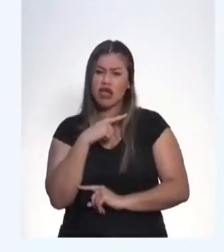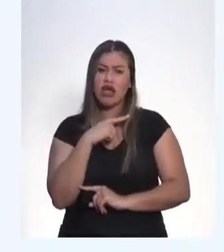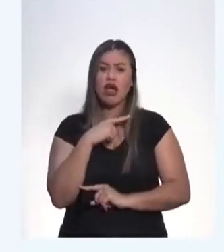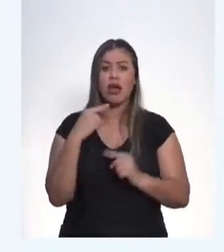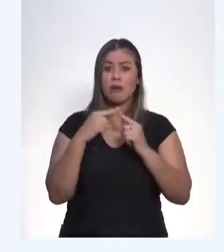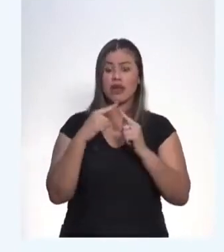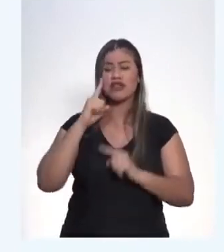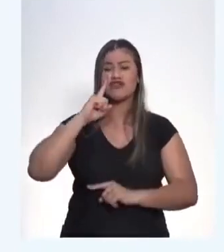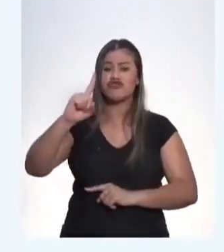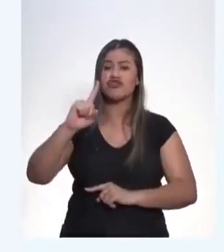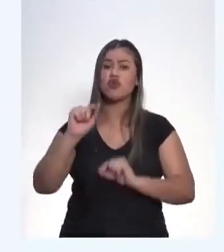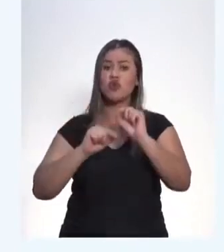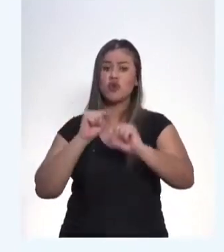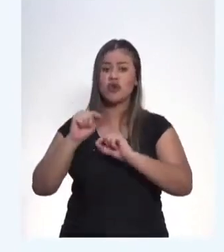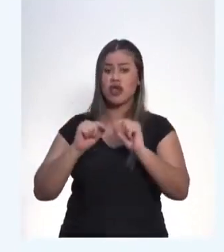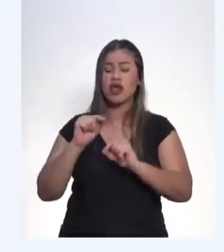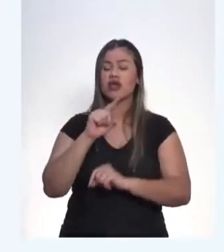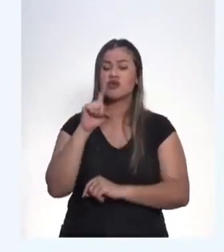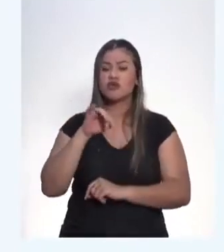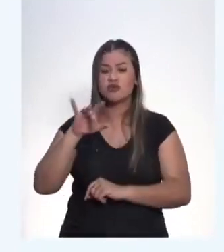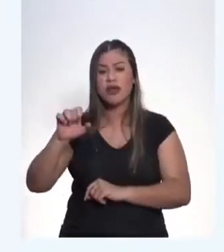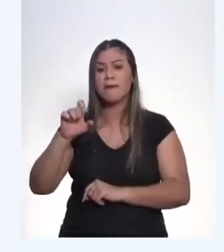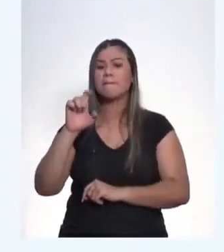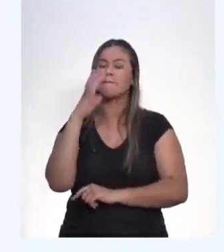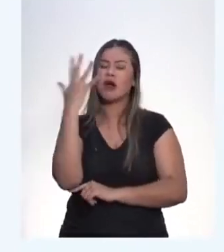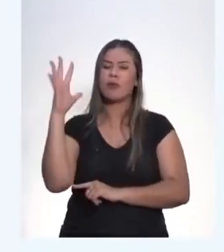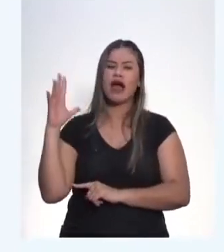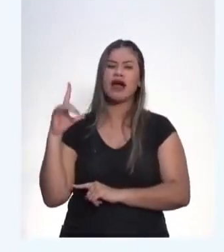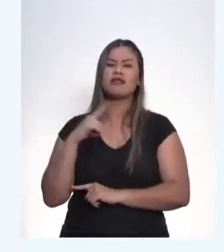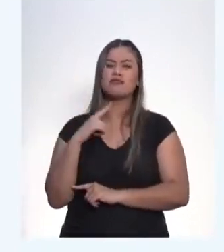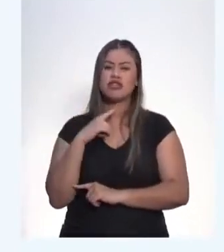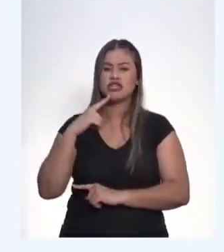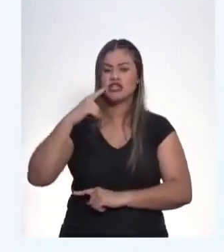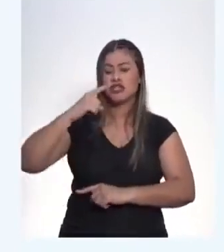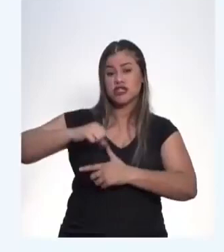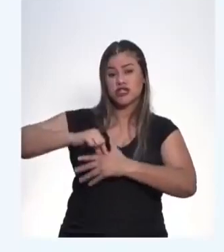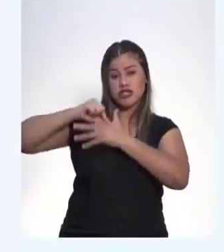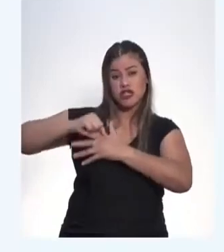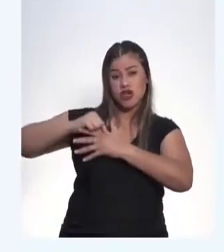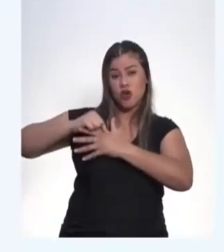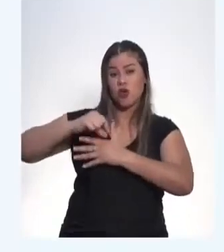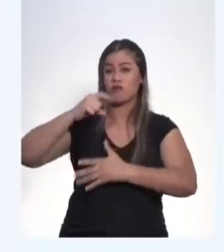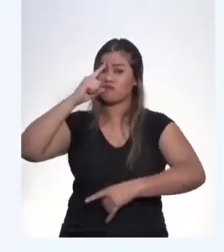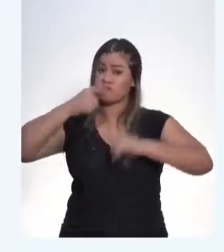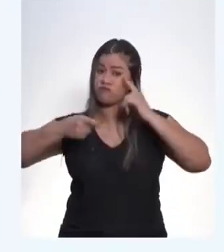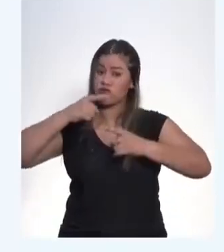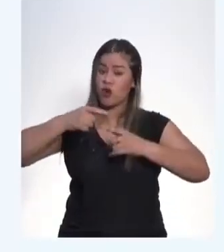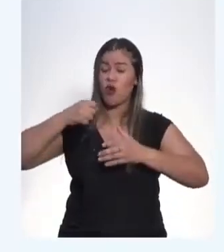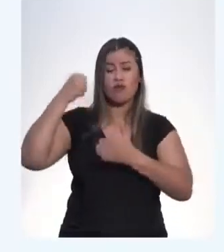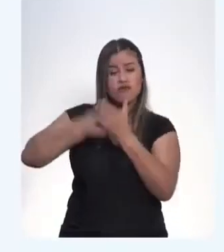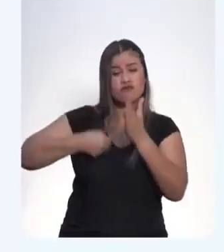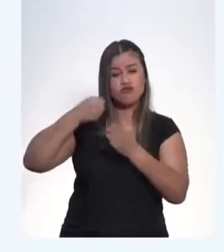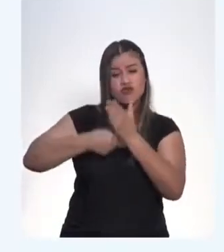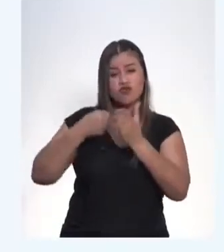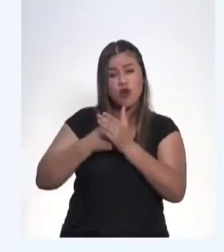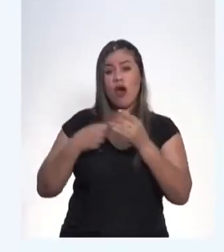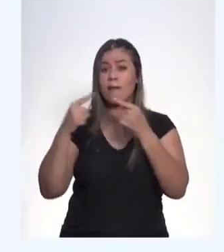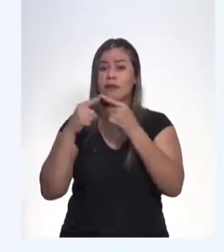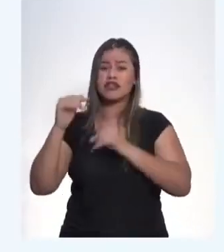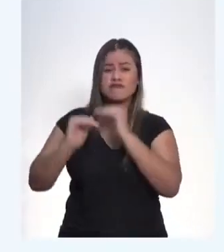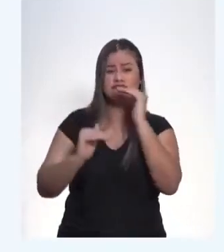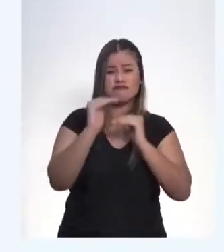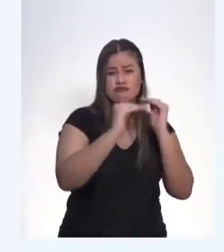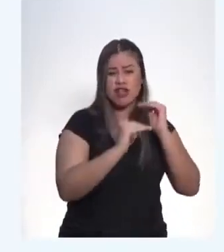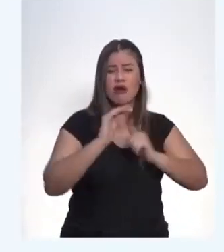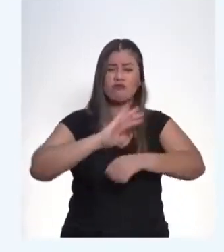esta data graças à morte de Zumbi dos Palmares, que liderou, comandou e lutou com os negros contra toda essa desigualdade, contra toda